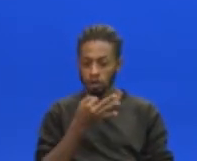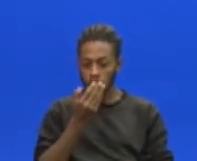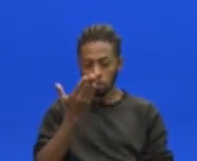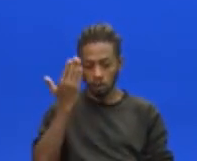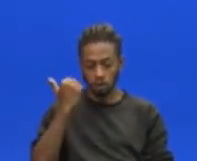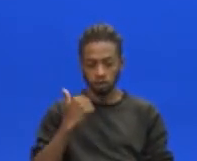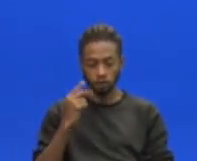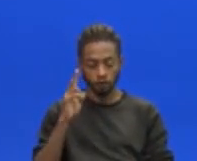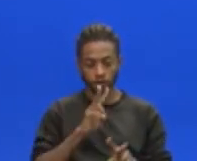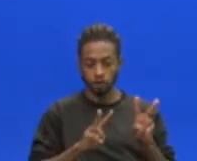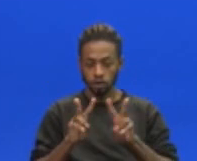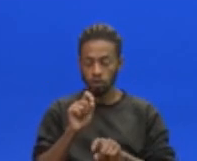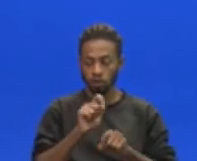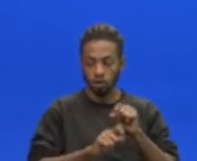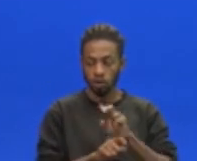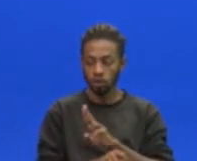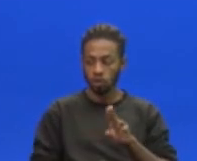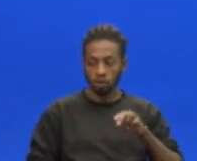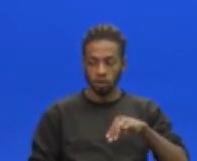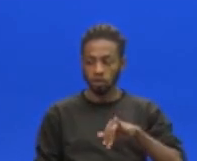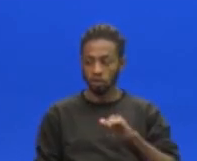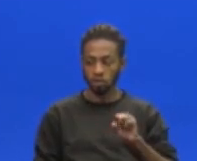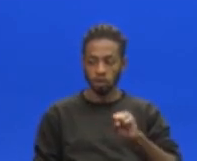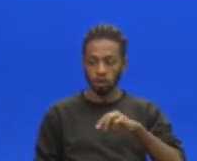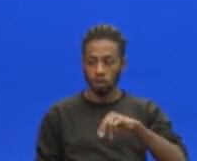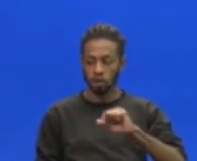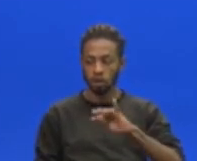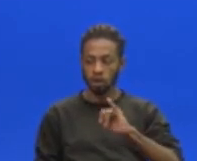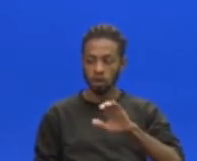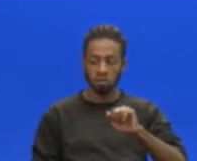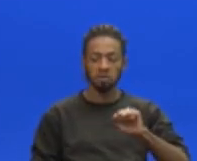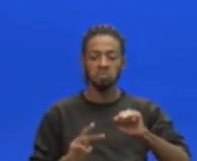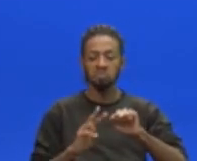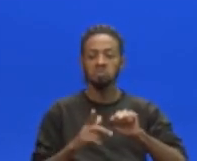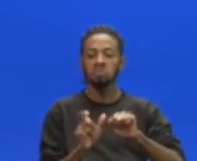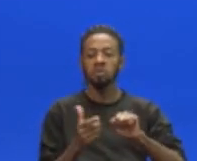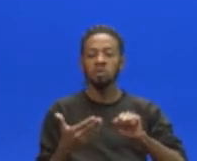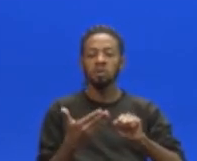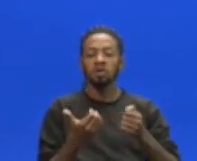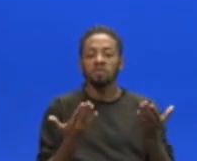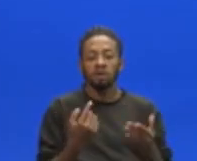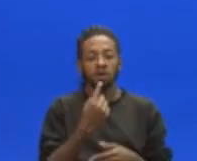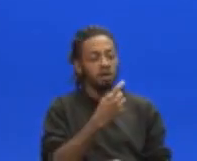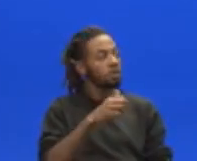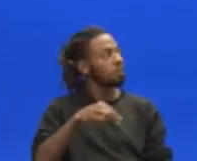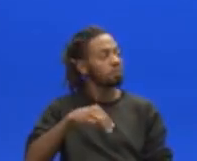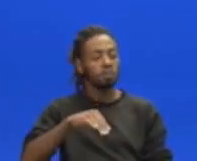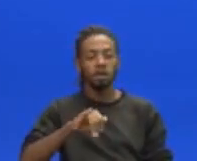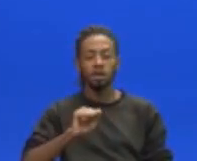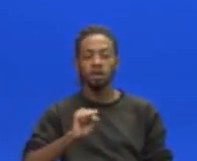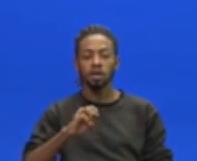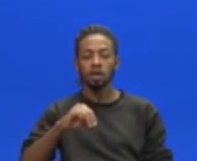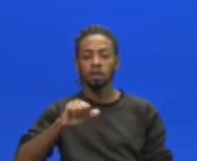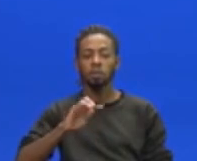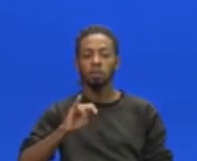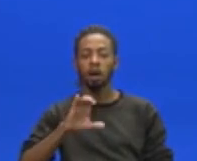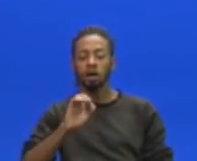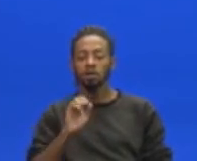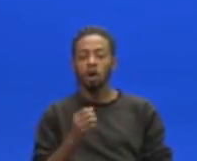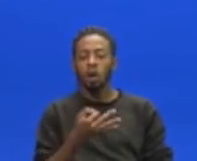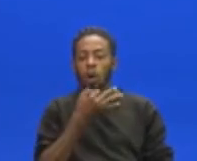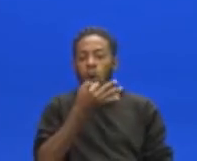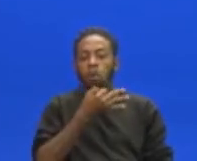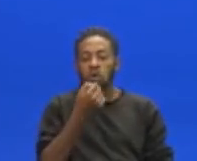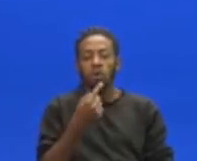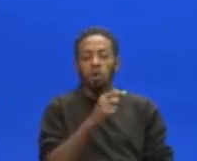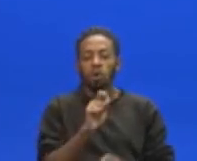de teoria miasmática. O que é essa teoria miasmática? Bom, a teoria dos miasmas diz que